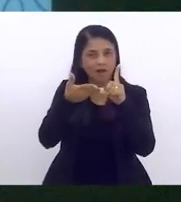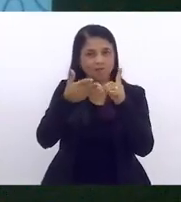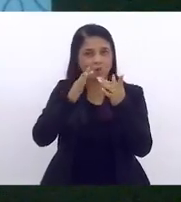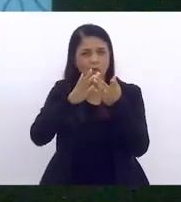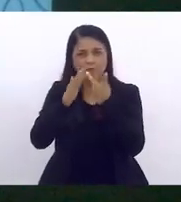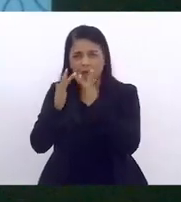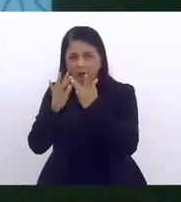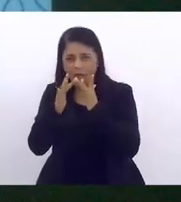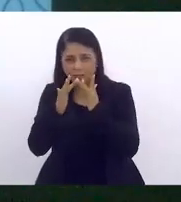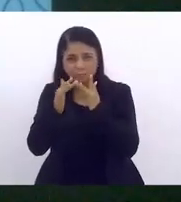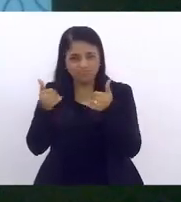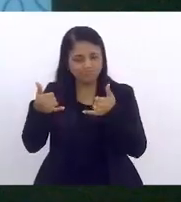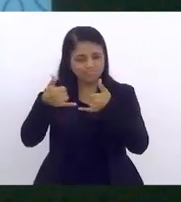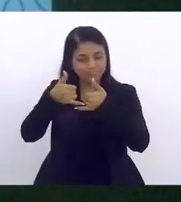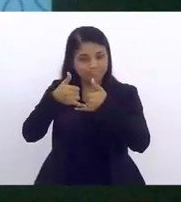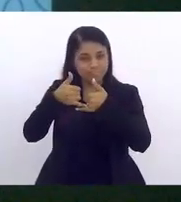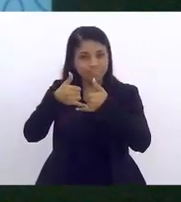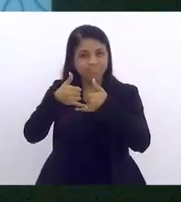uma